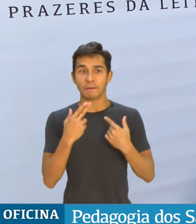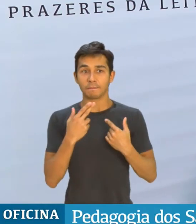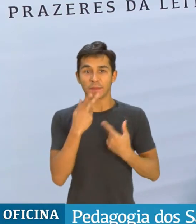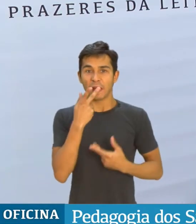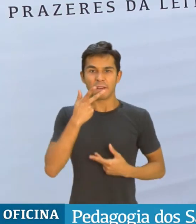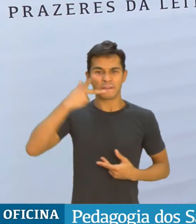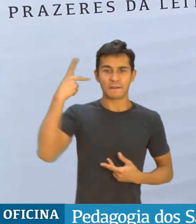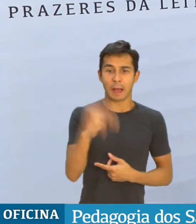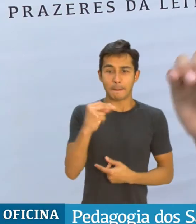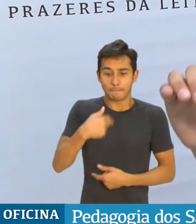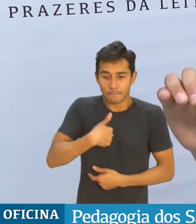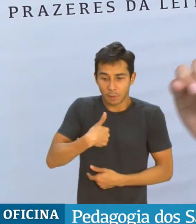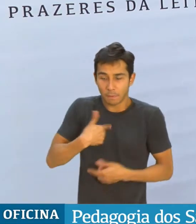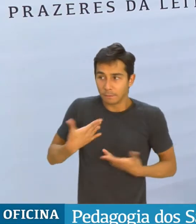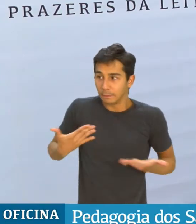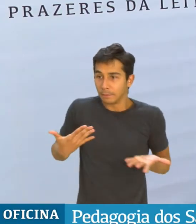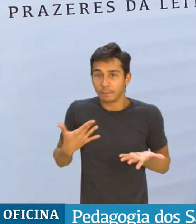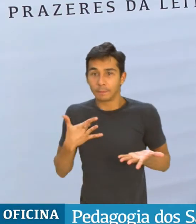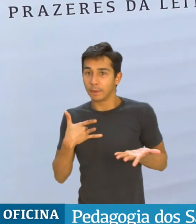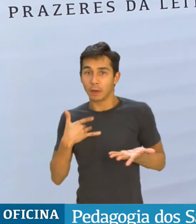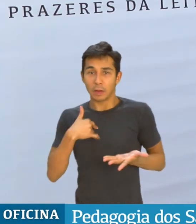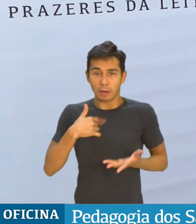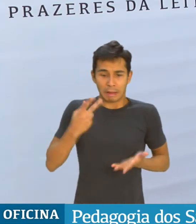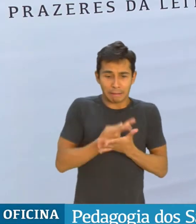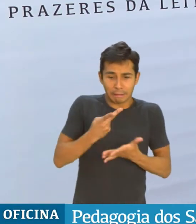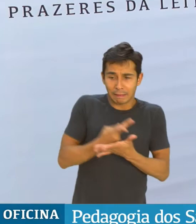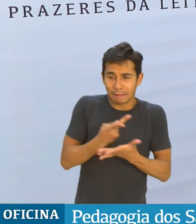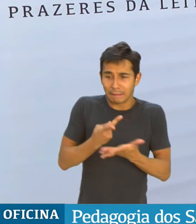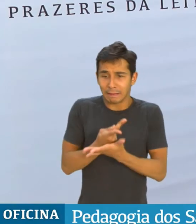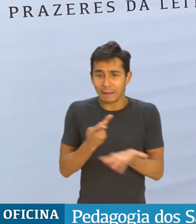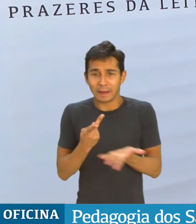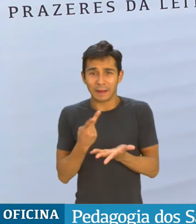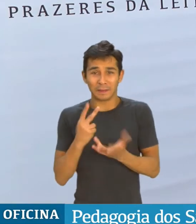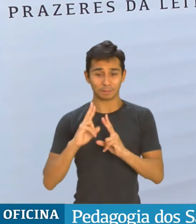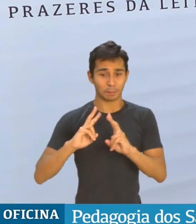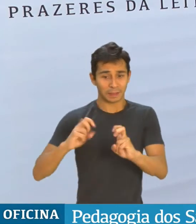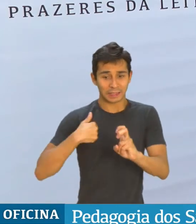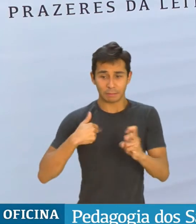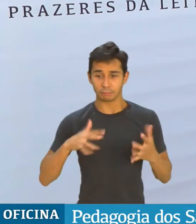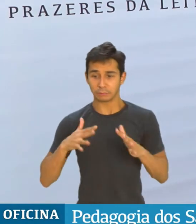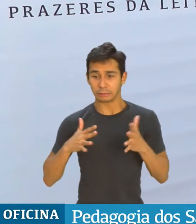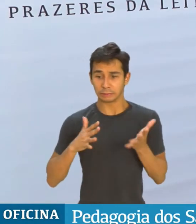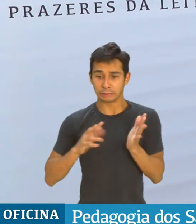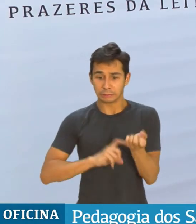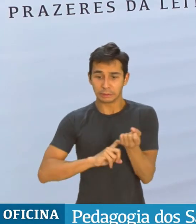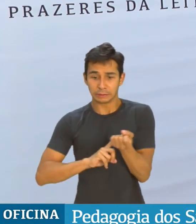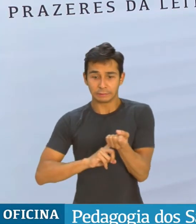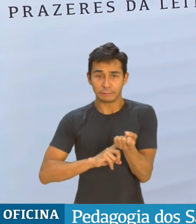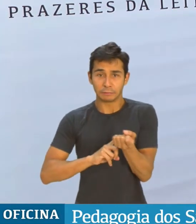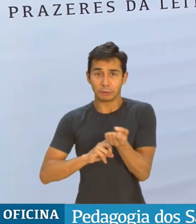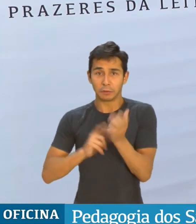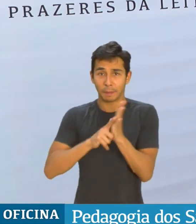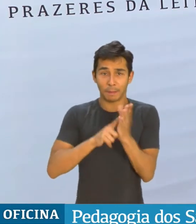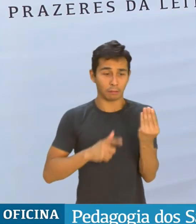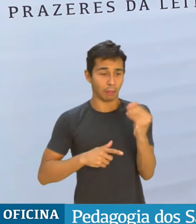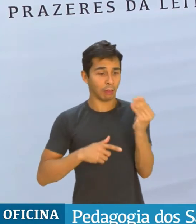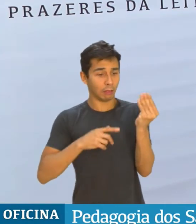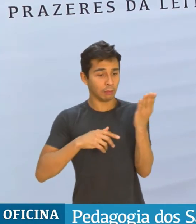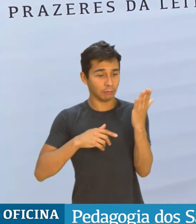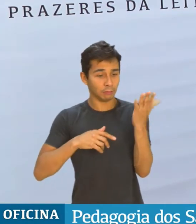mim? Será que ele está questionando o jeito que eu estou segurando? Será que está percebendo que estou me tremendo todo aqui com essa folha na mão?